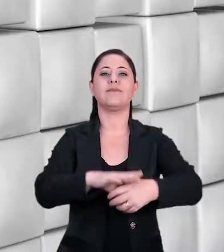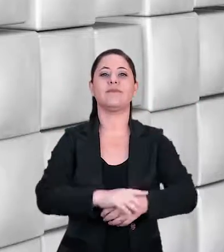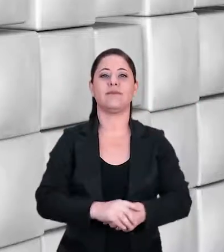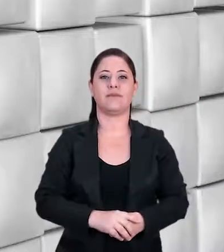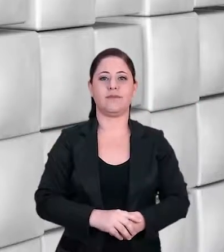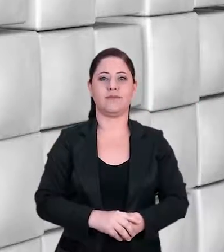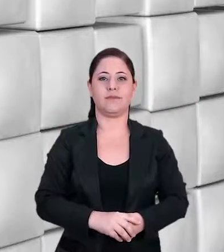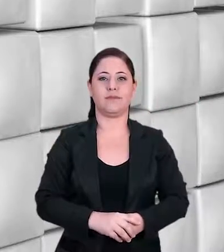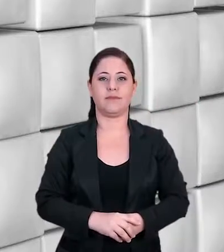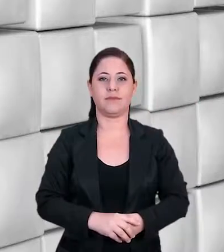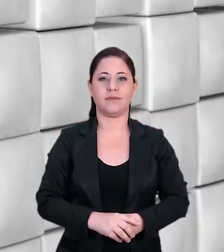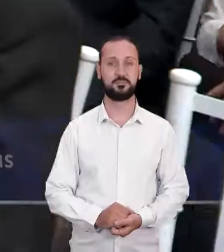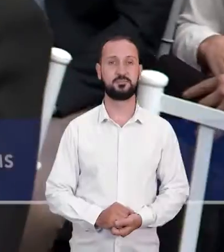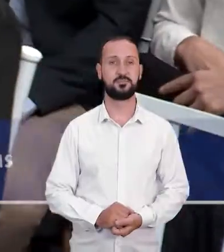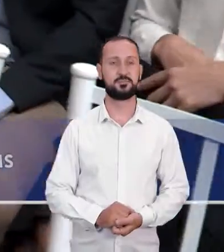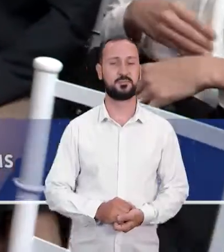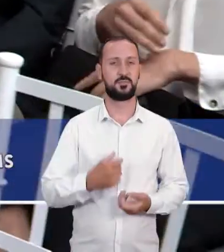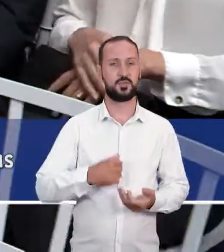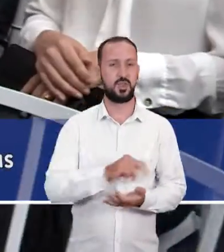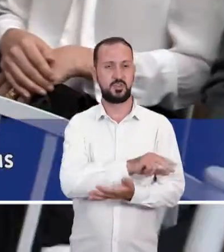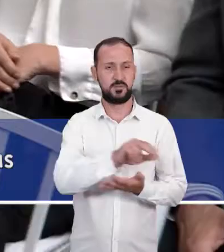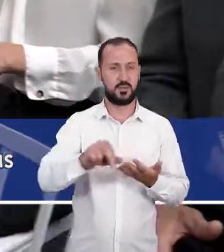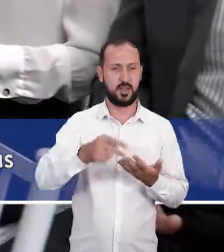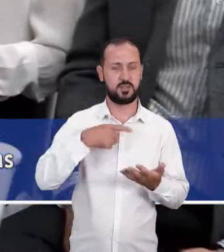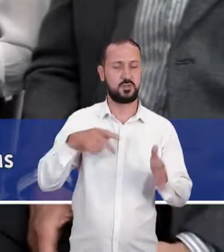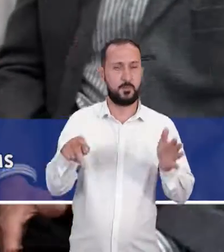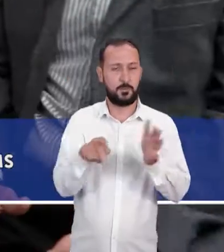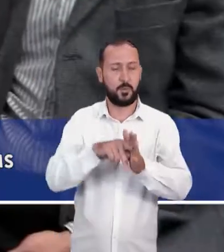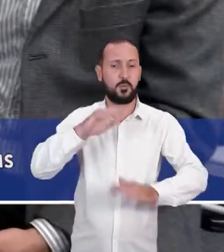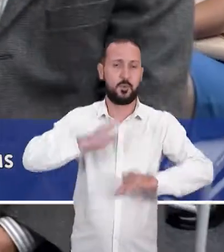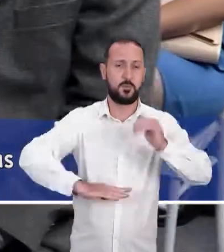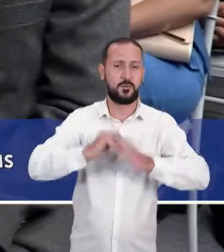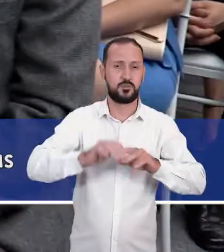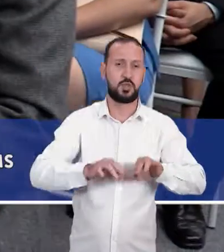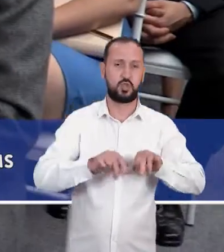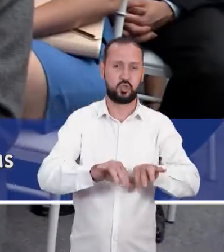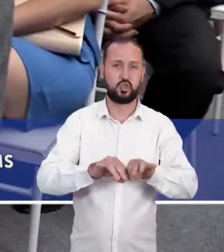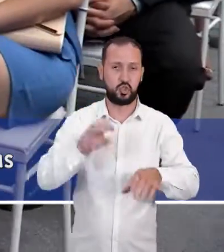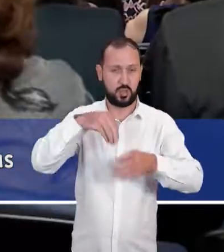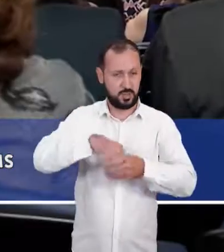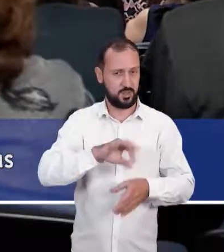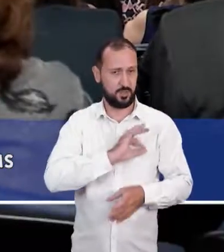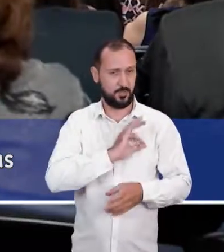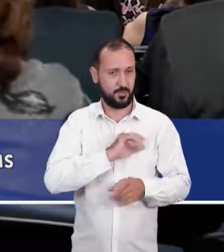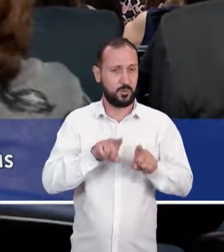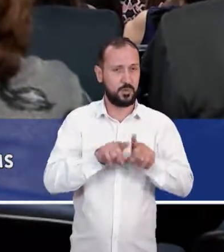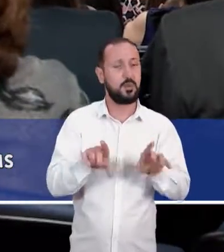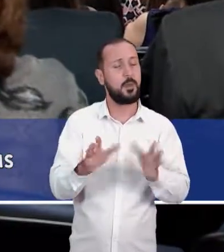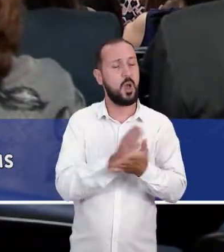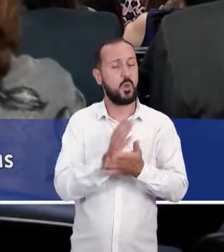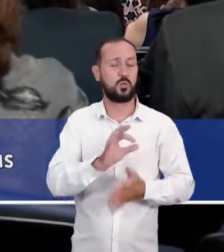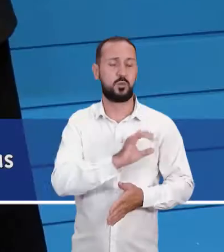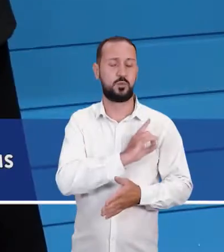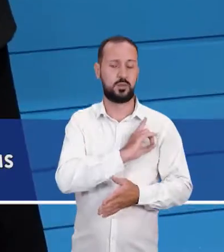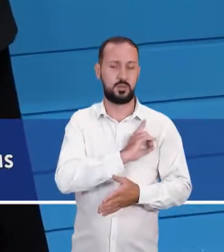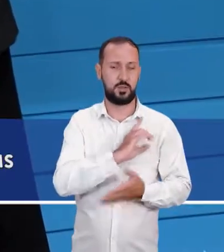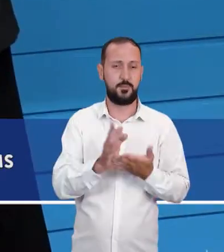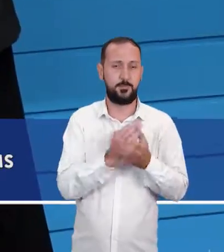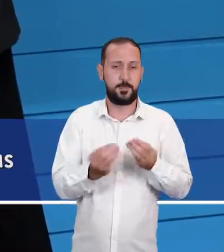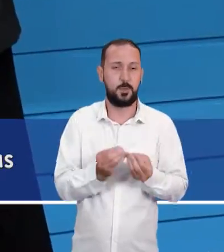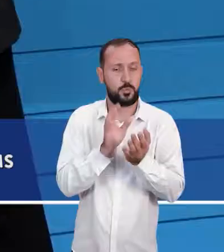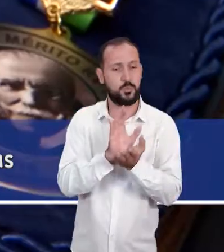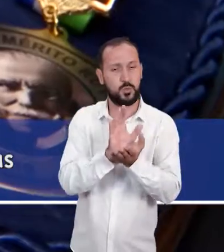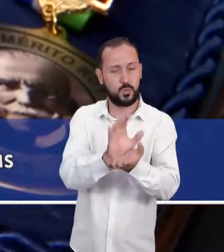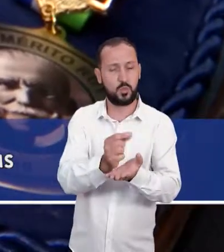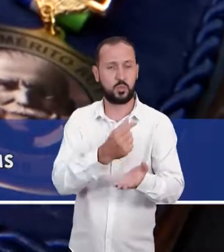Assembleia Legislativa. Diversos escrivães policiais foram homenageados em sessão solene da Lemes, com a entrega